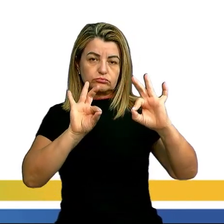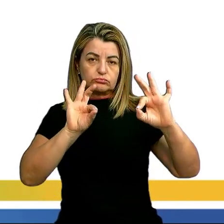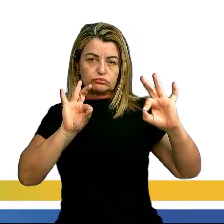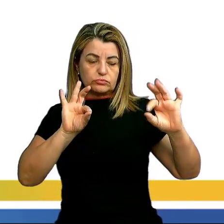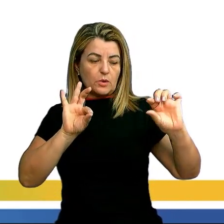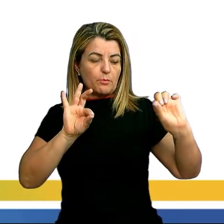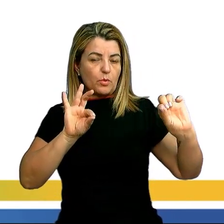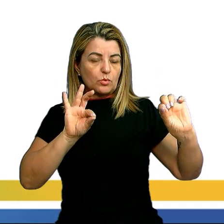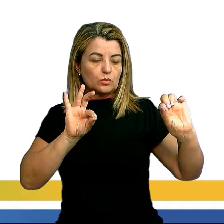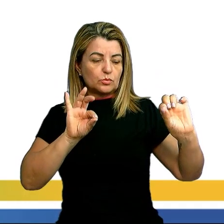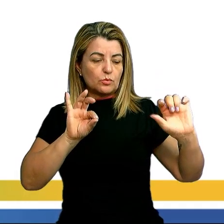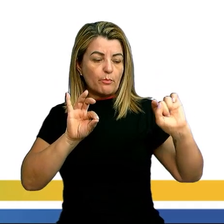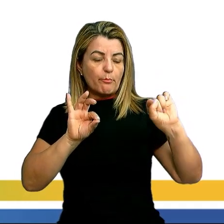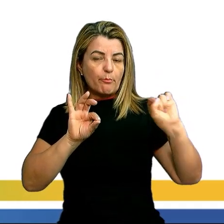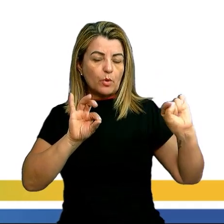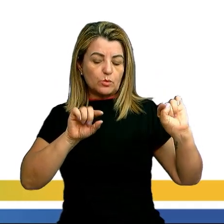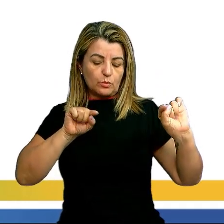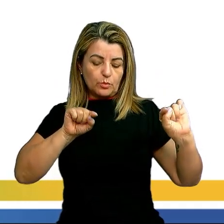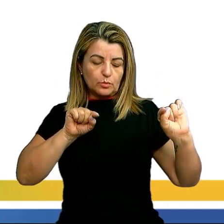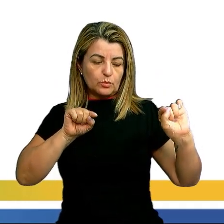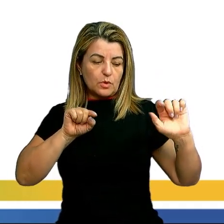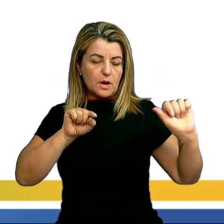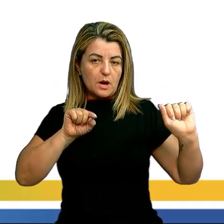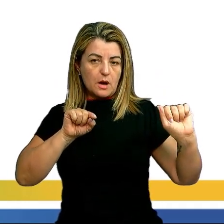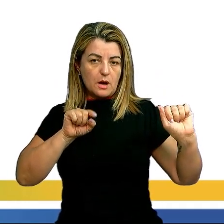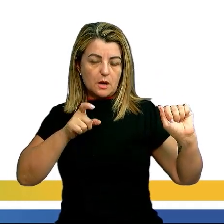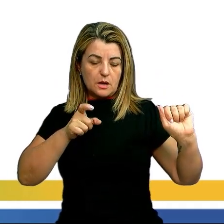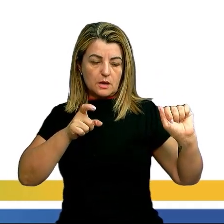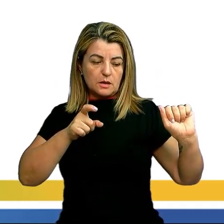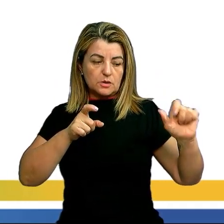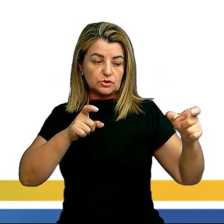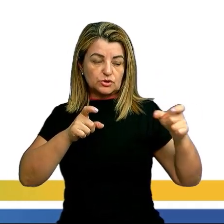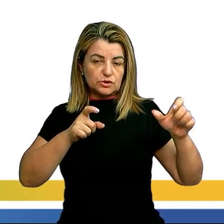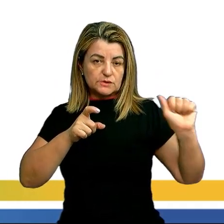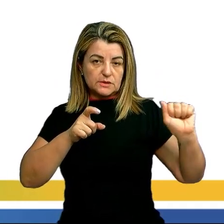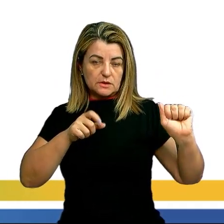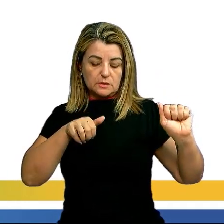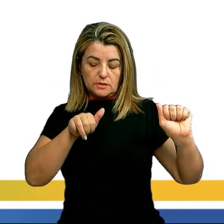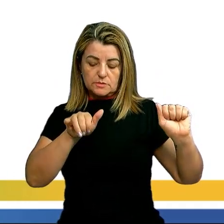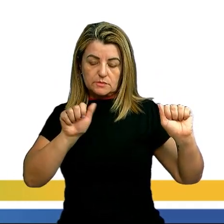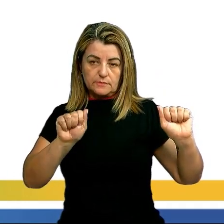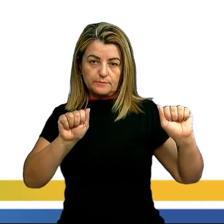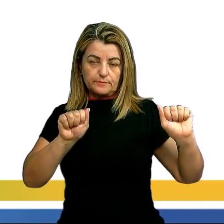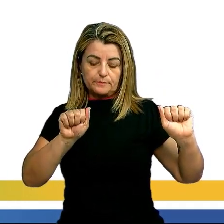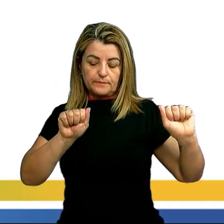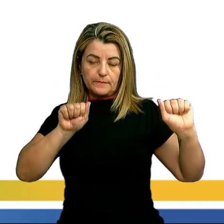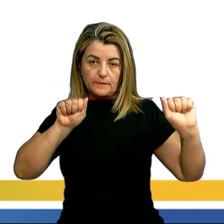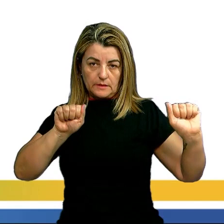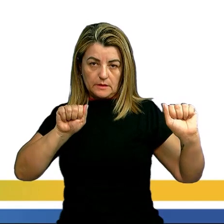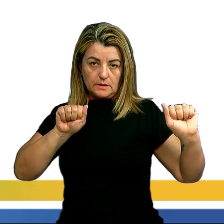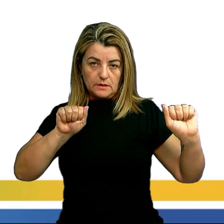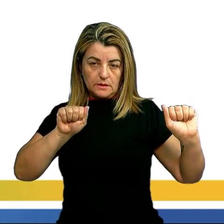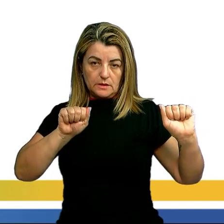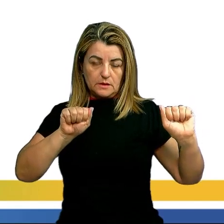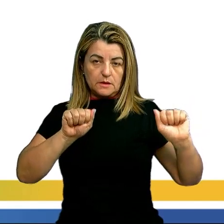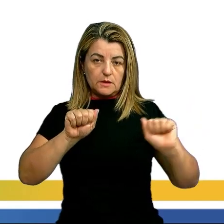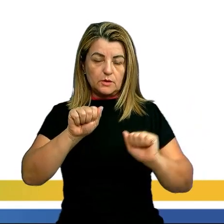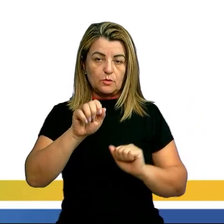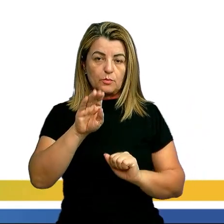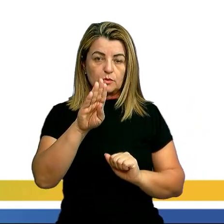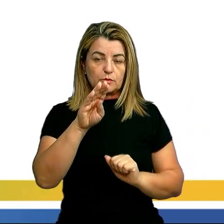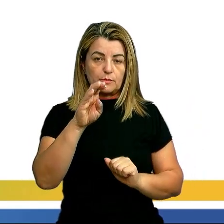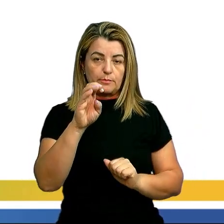pontos. A distância entre os pontos A, XA e YA e o ponto B, XB e YB,